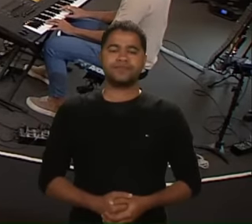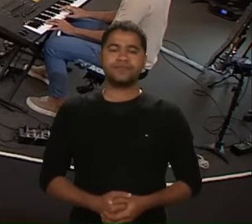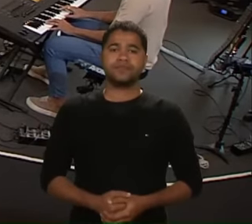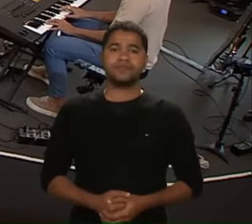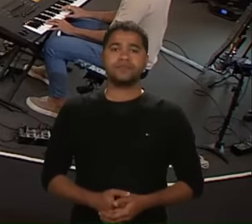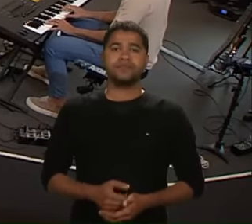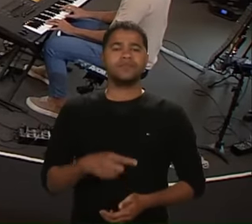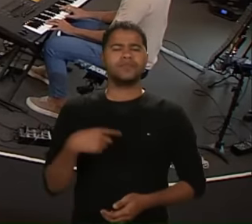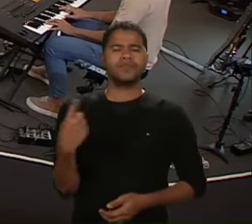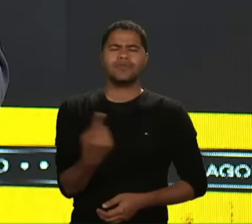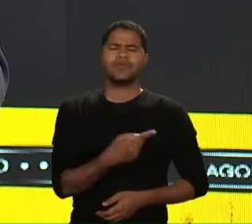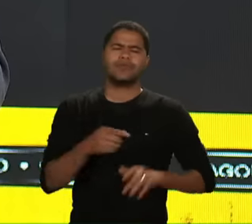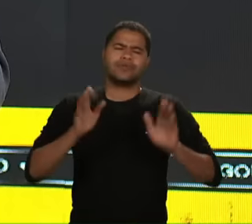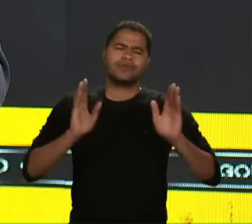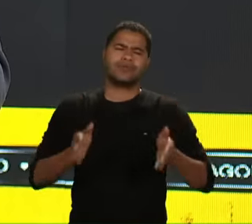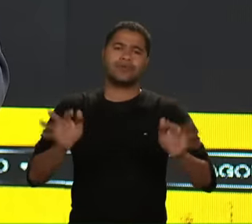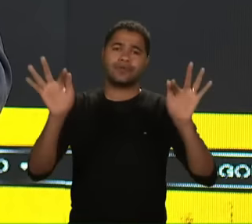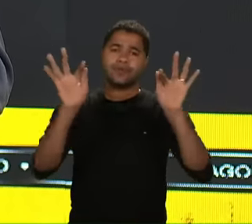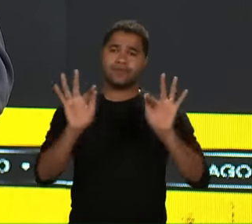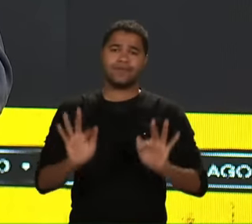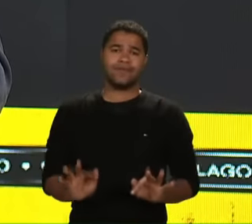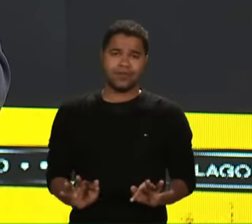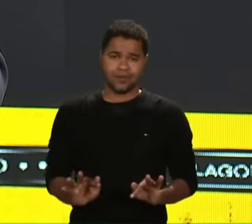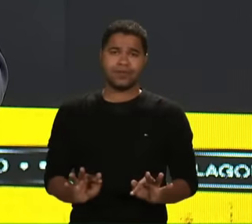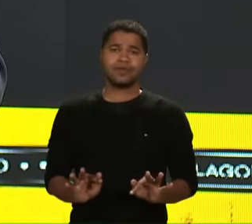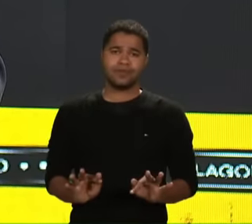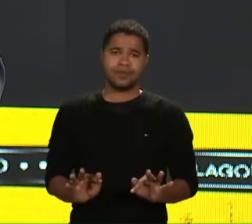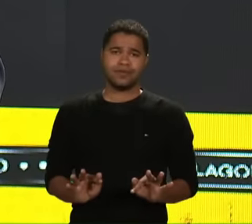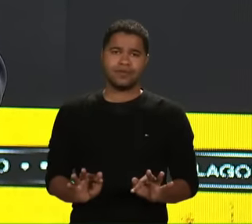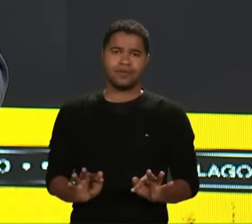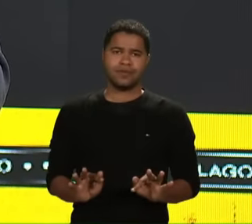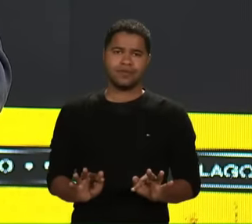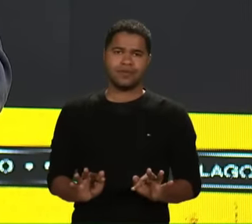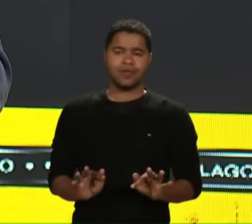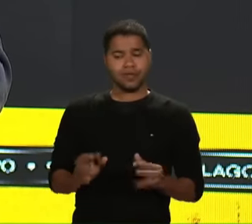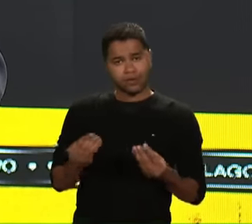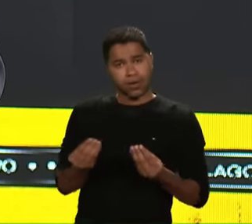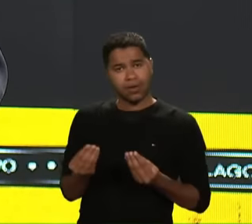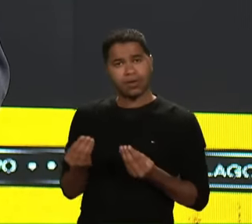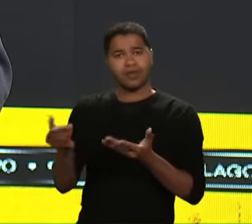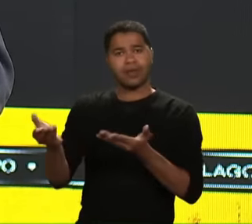Porque nós só somos felizes quando fazemos a felicidade do outro.